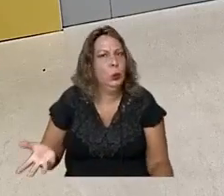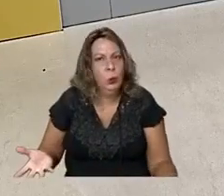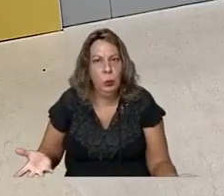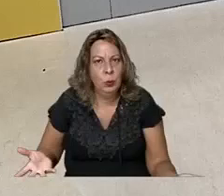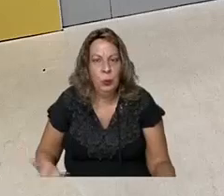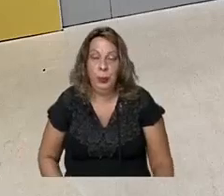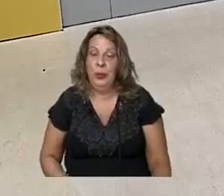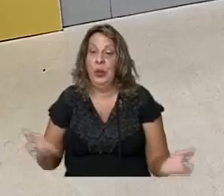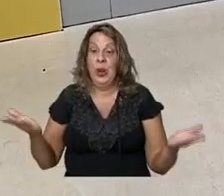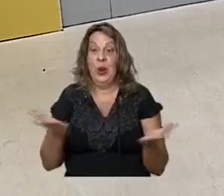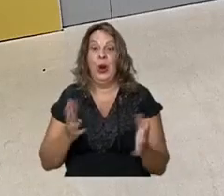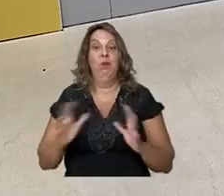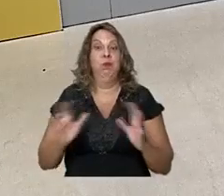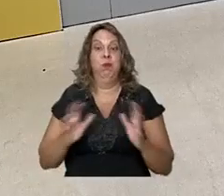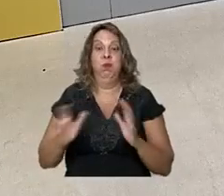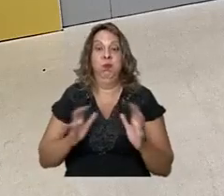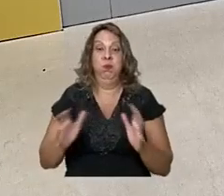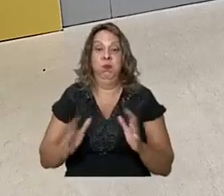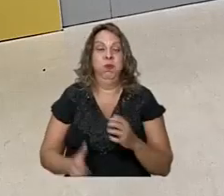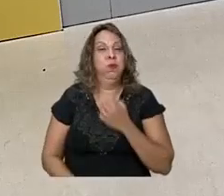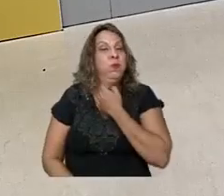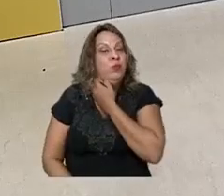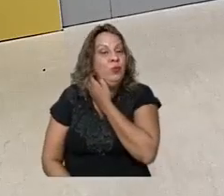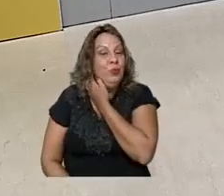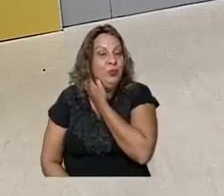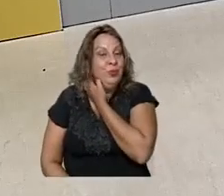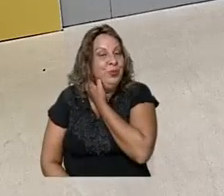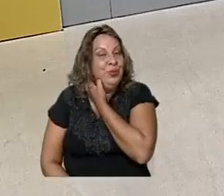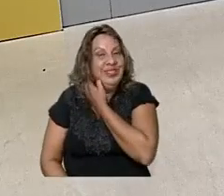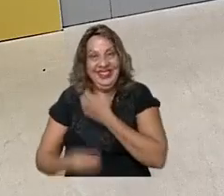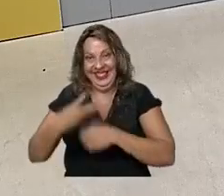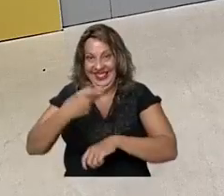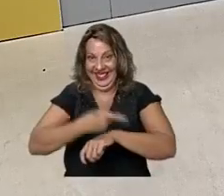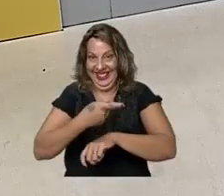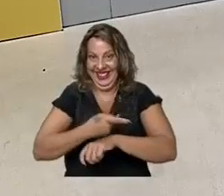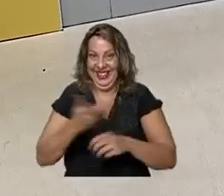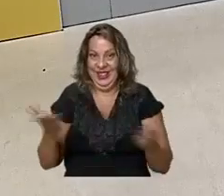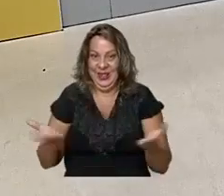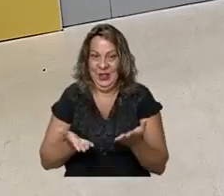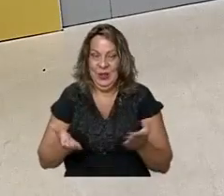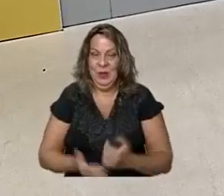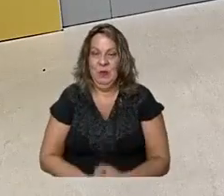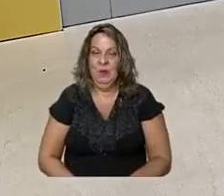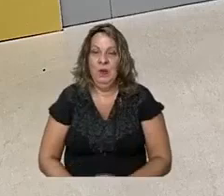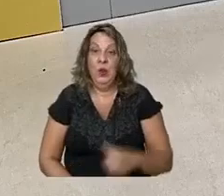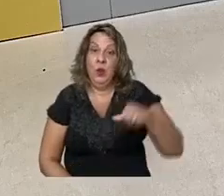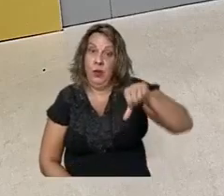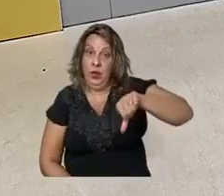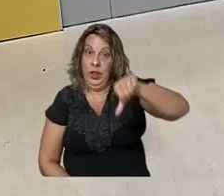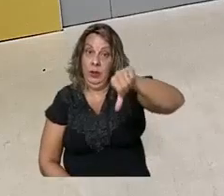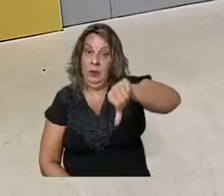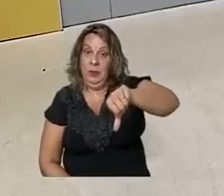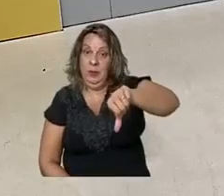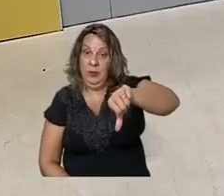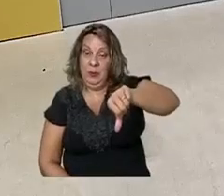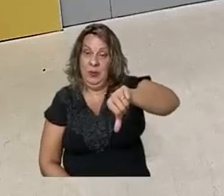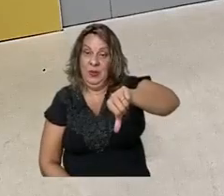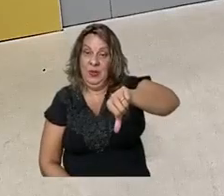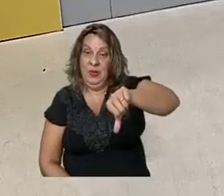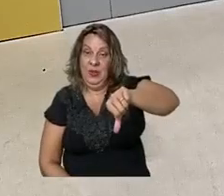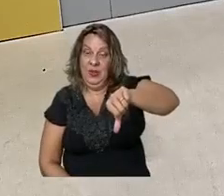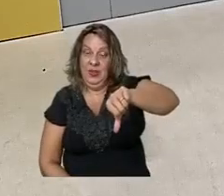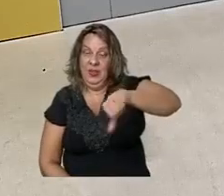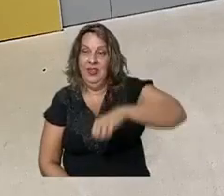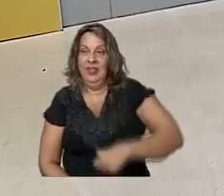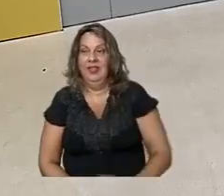que vamos, chama a primeira bolinha pra esse terceiro prêmio de hoje. Começa bem com 9, número 9. Olha